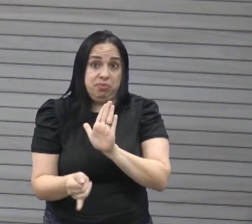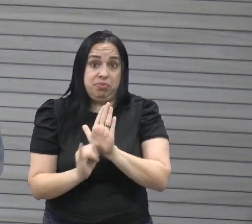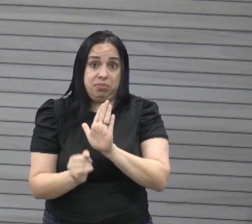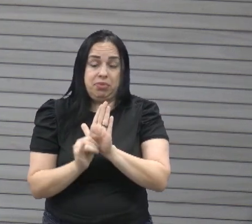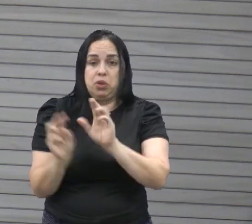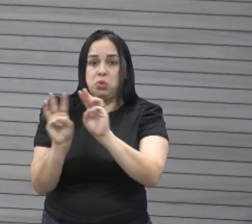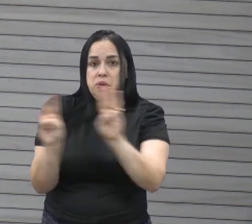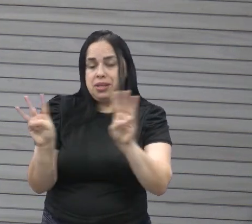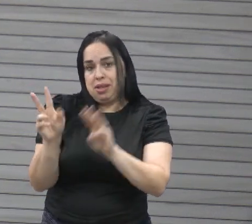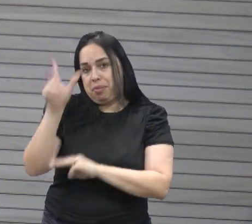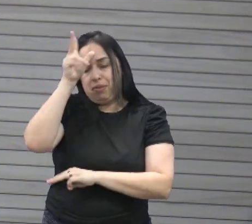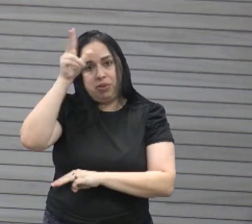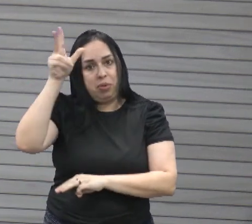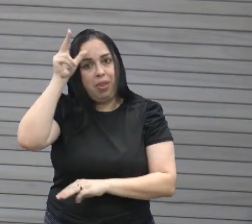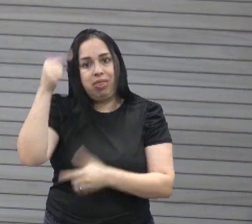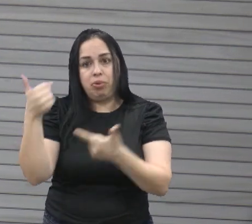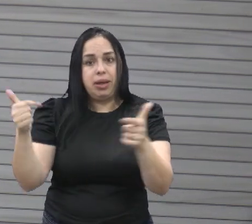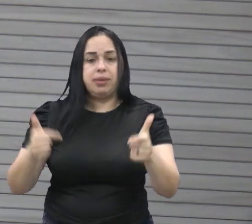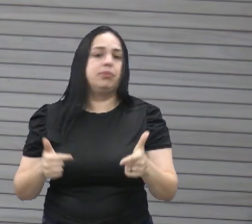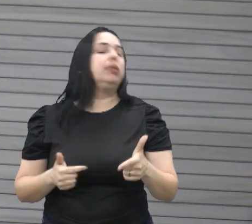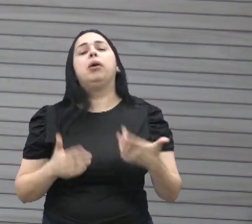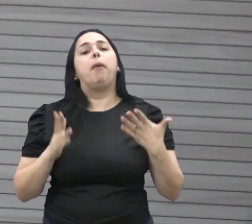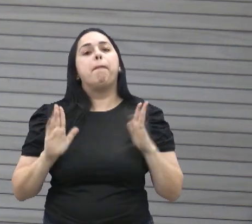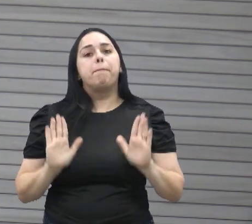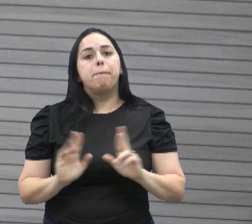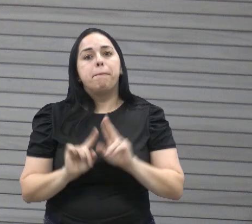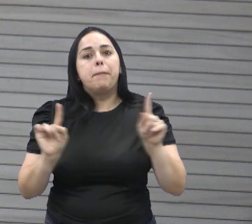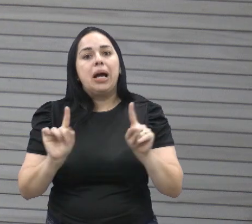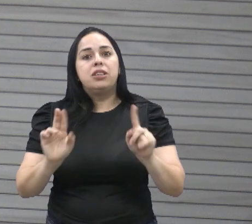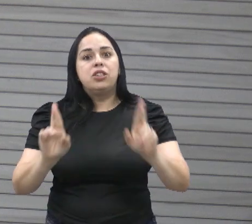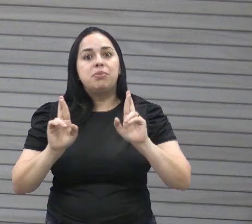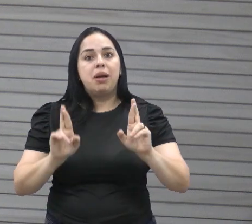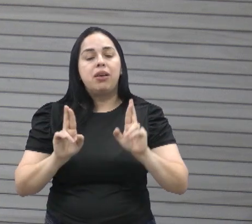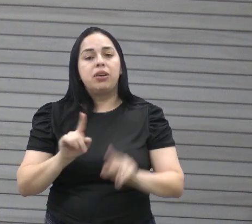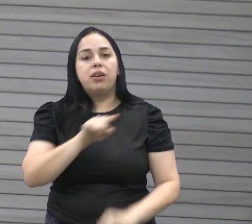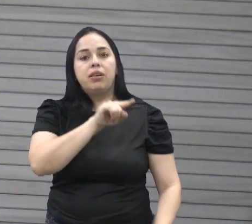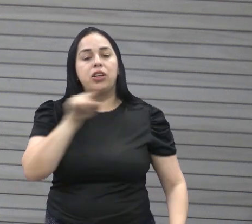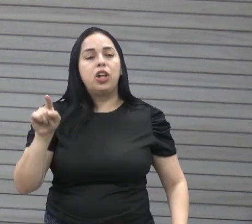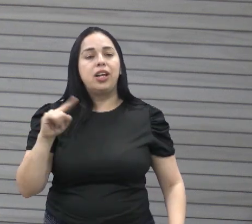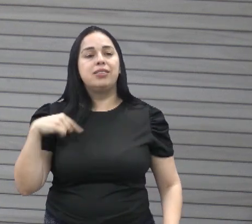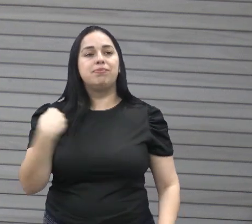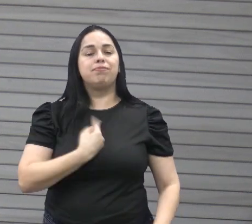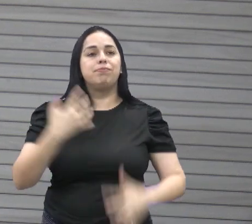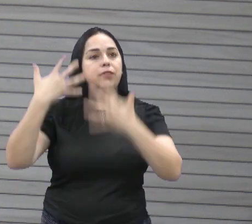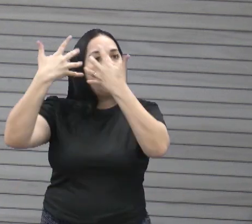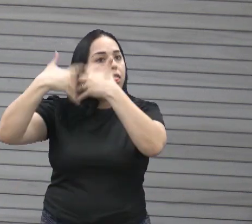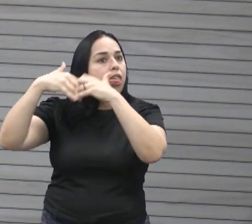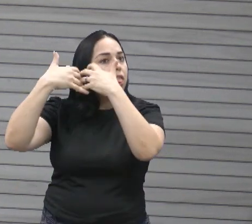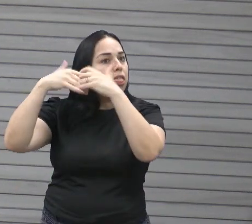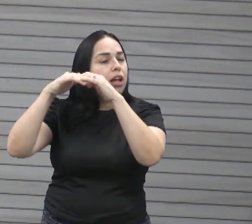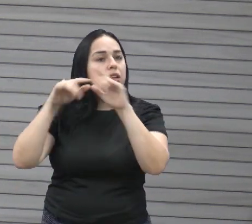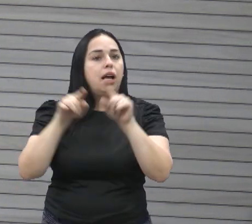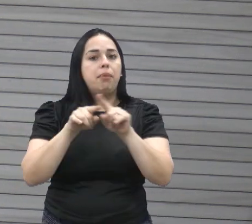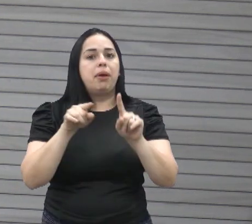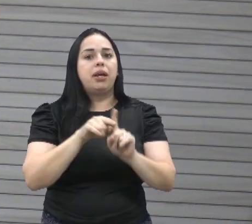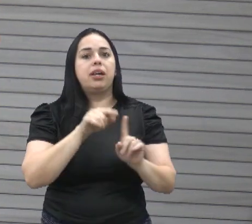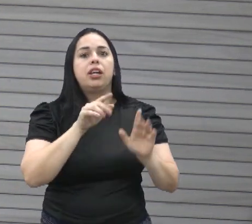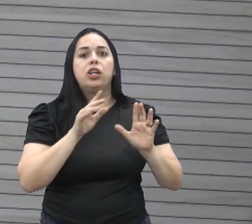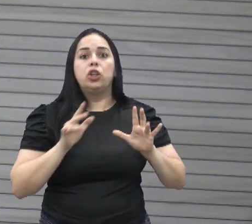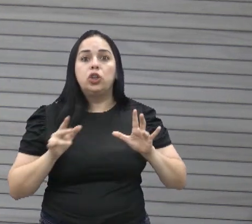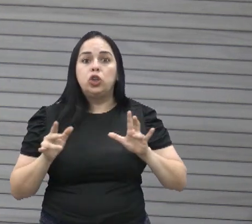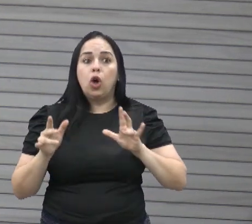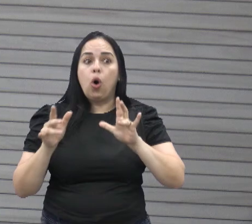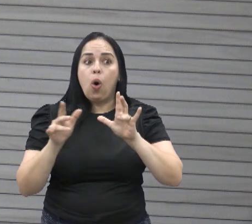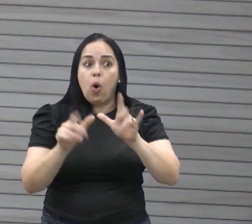site da prefeitura, mas a gente espera que essa casa pense bem e a gente tire essa anuência do prefeito para que todos participem